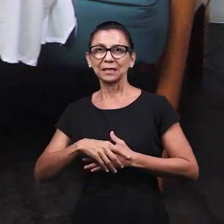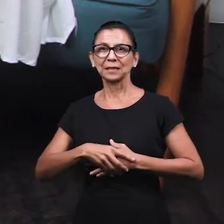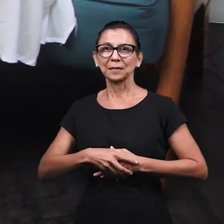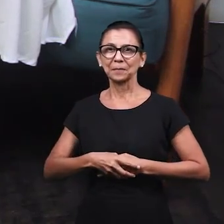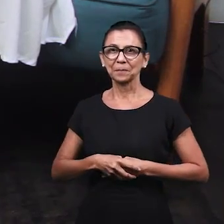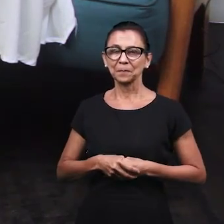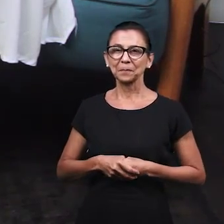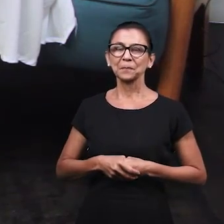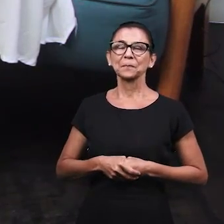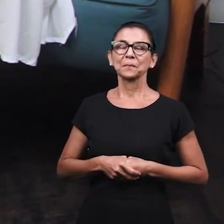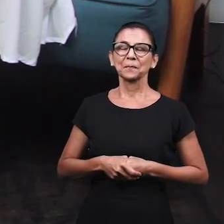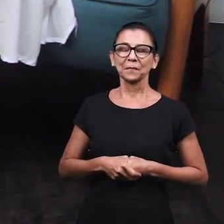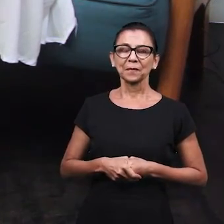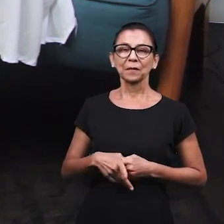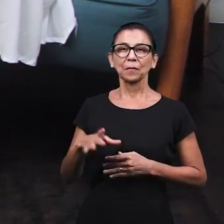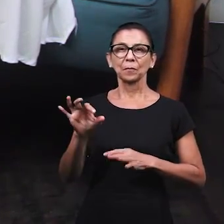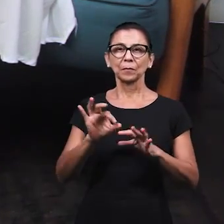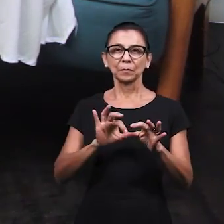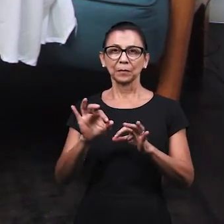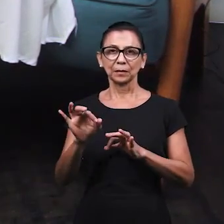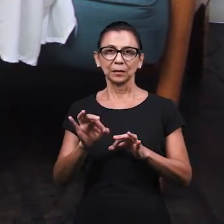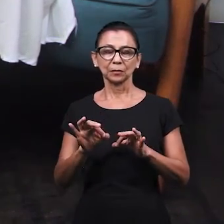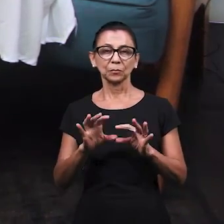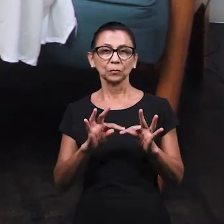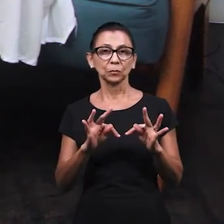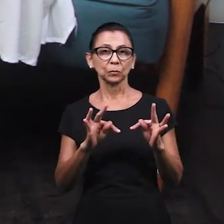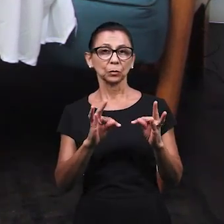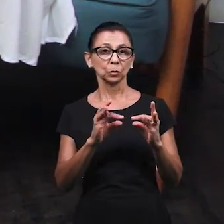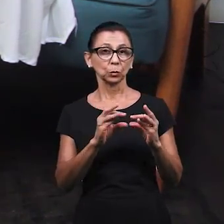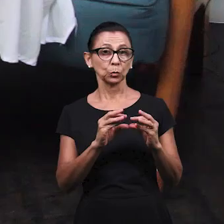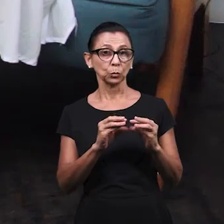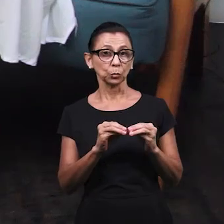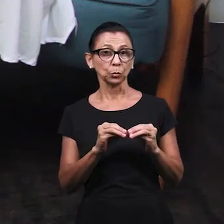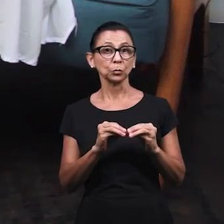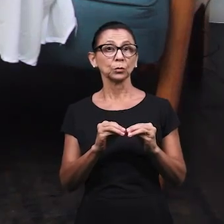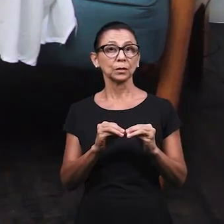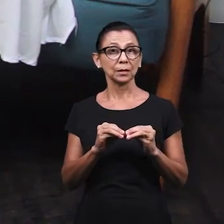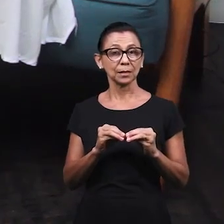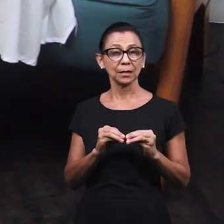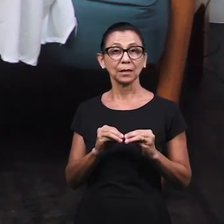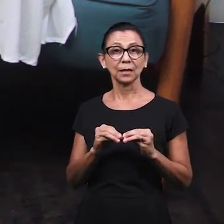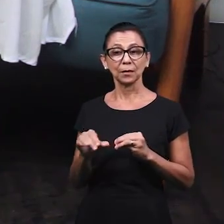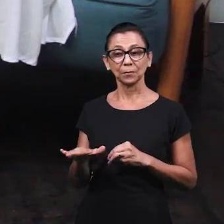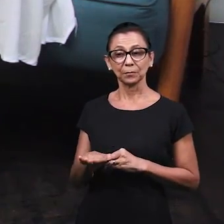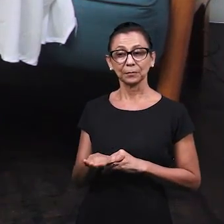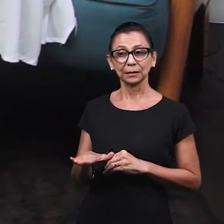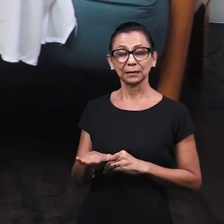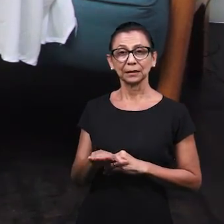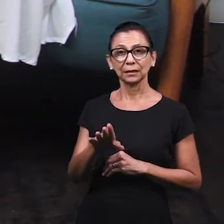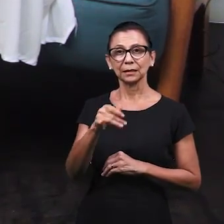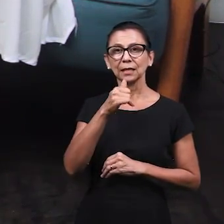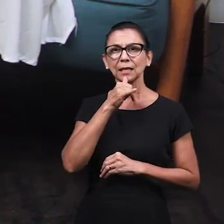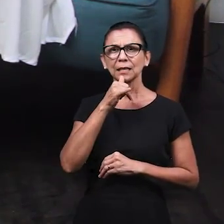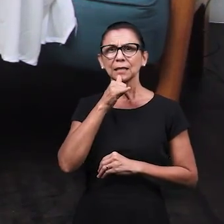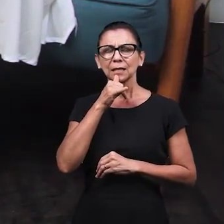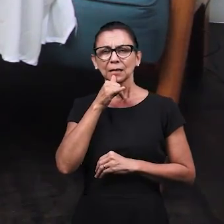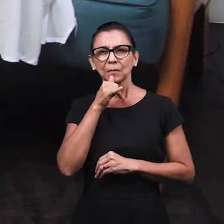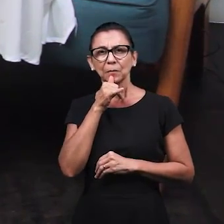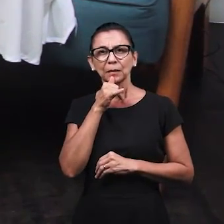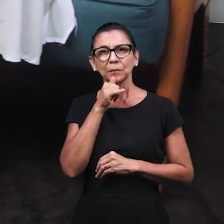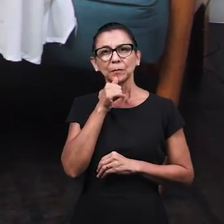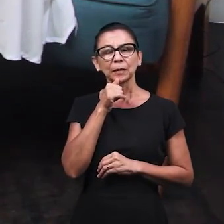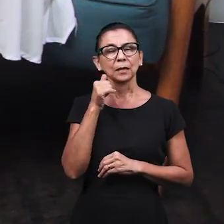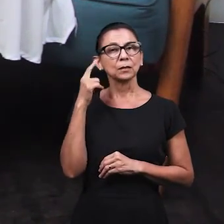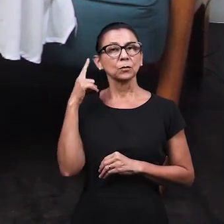preparando a plataforma também para a gente disponibilizar em podcast. É isso aí. Porque aí as crianças podem ouvir, você vai colocar a criança para dormir,